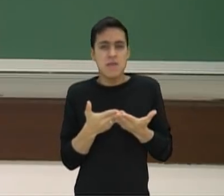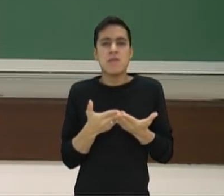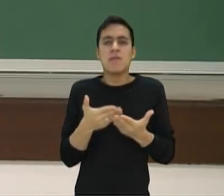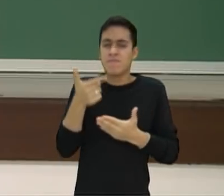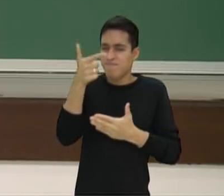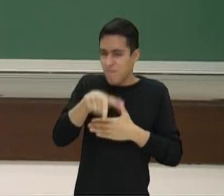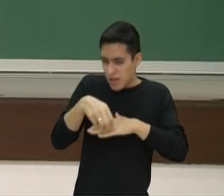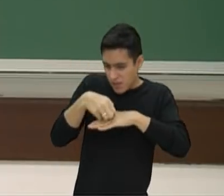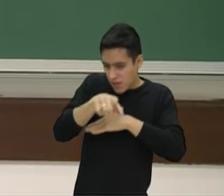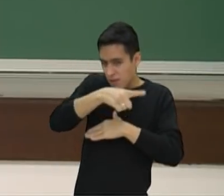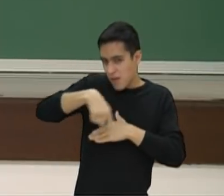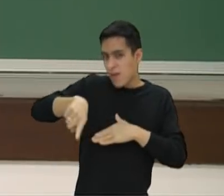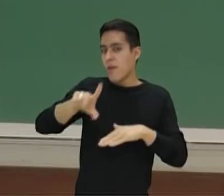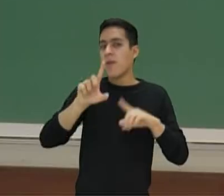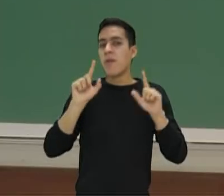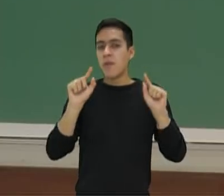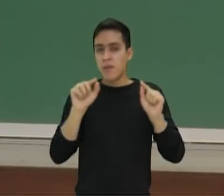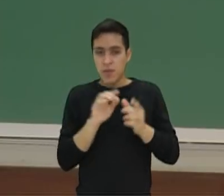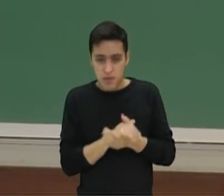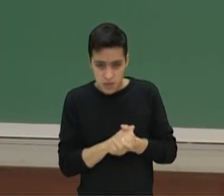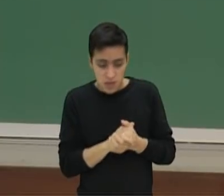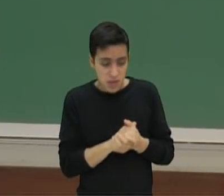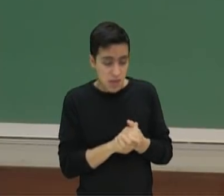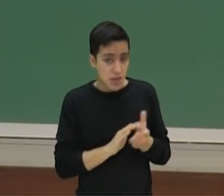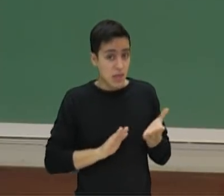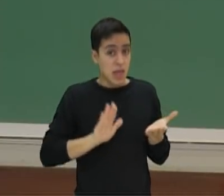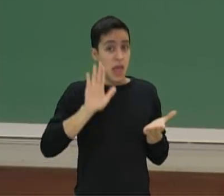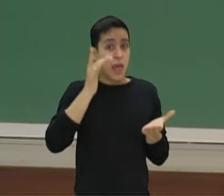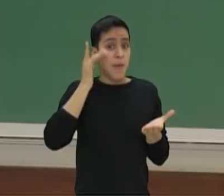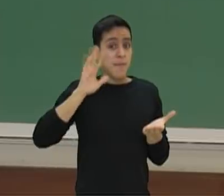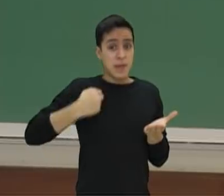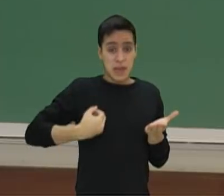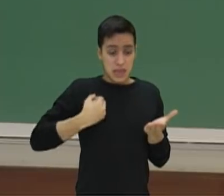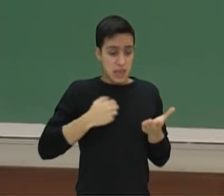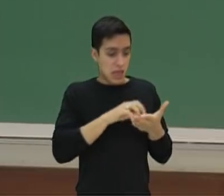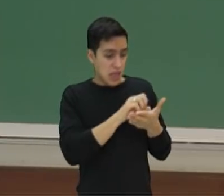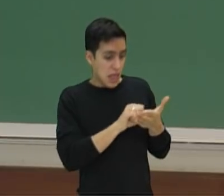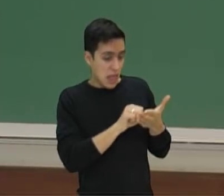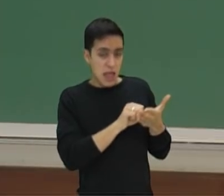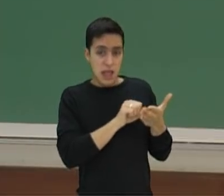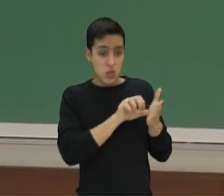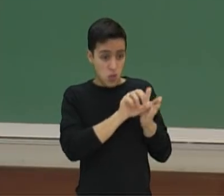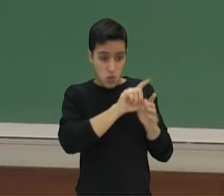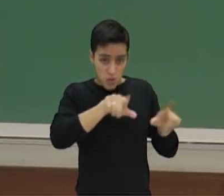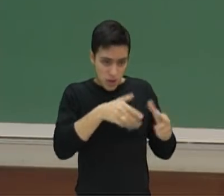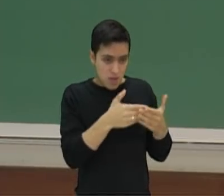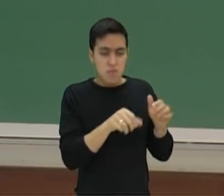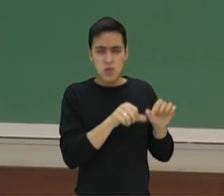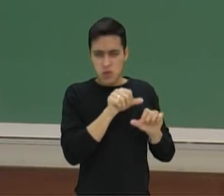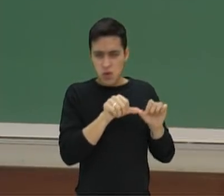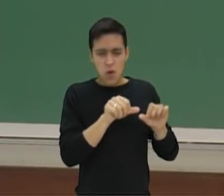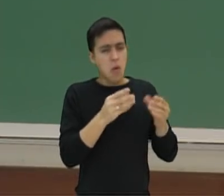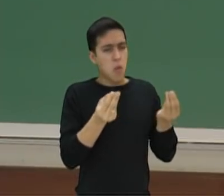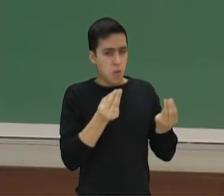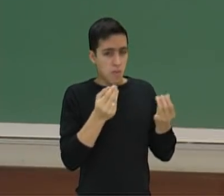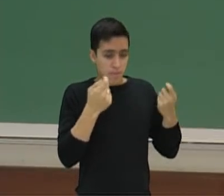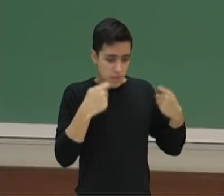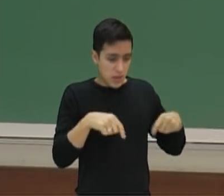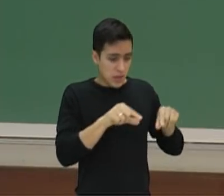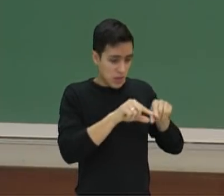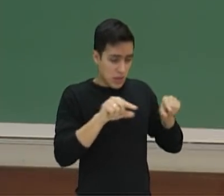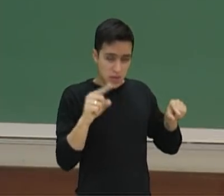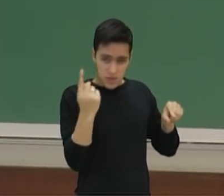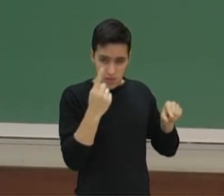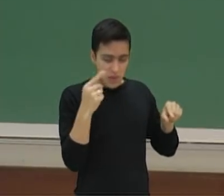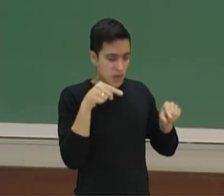mais um recadinho para vocês. O registro de frequência no Google Classroom, ele mudou. Basta você clicar no link